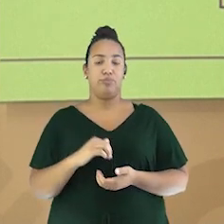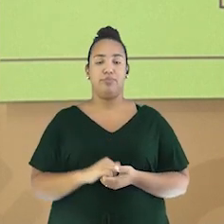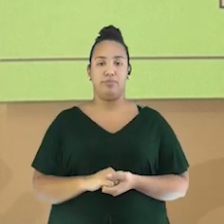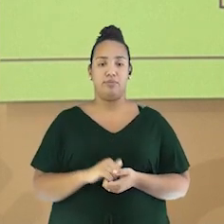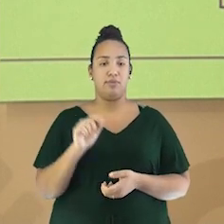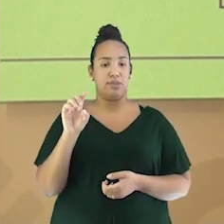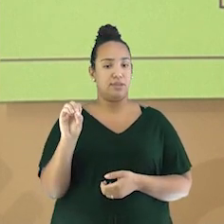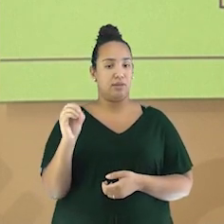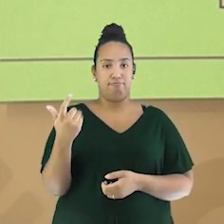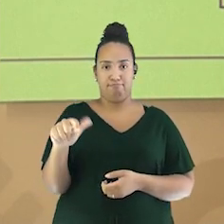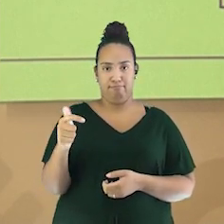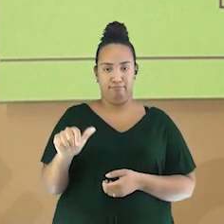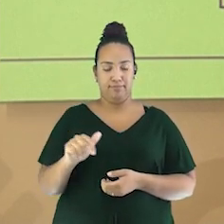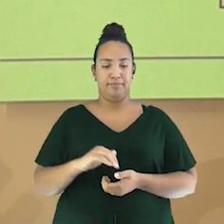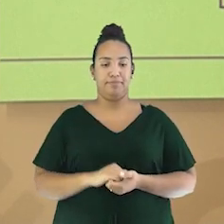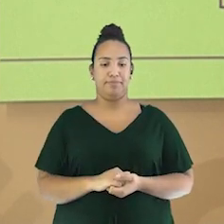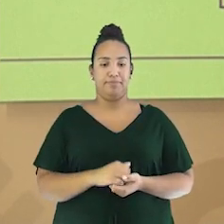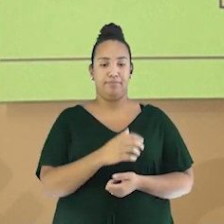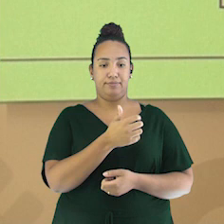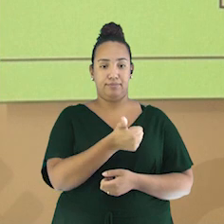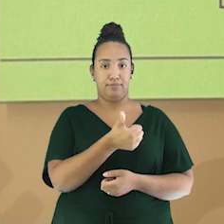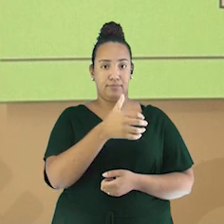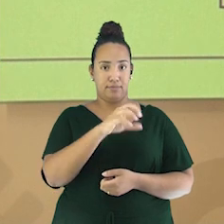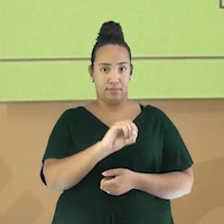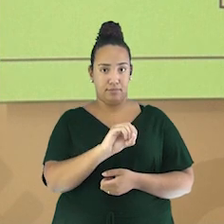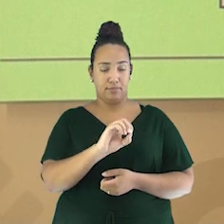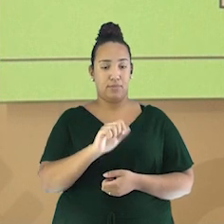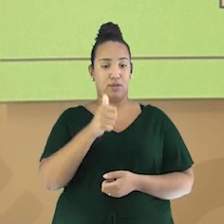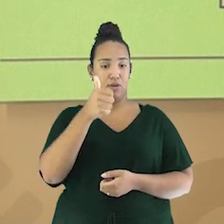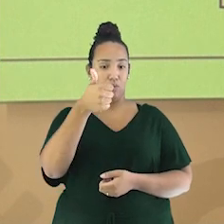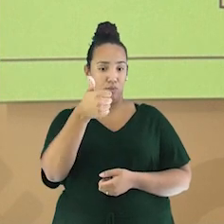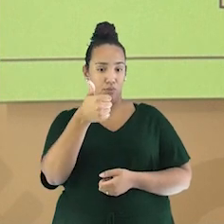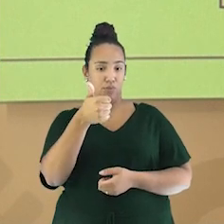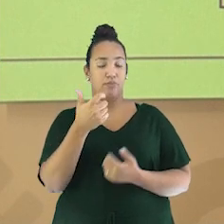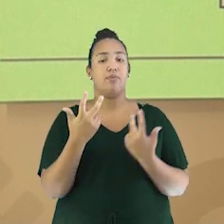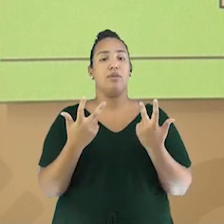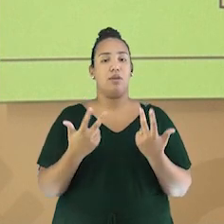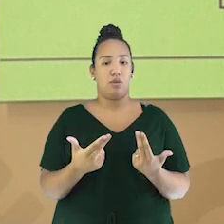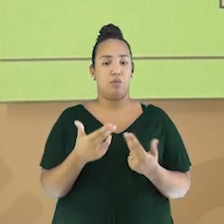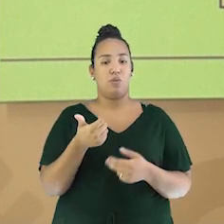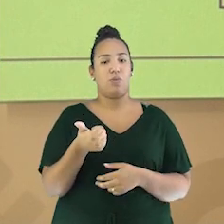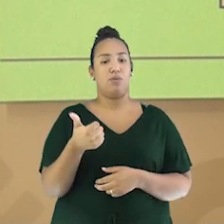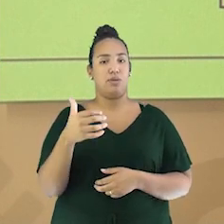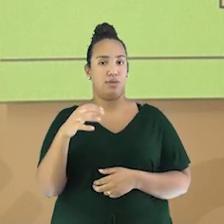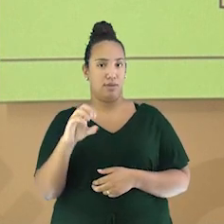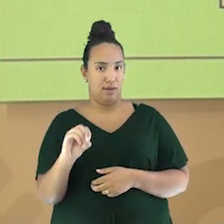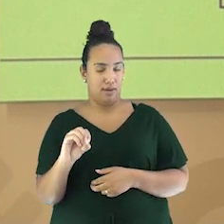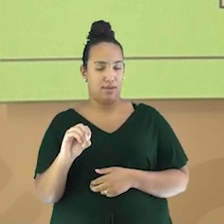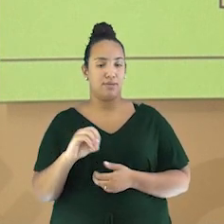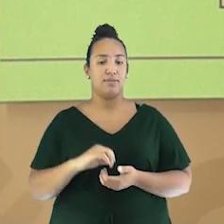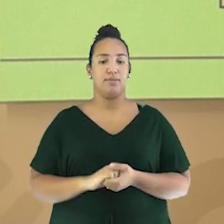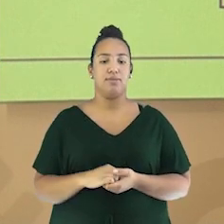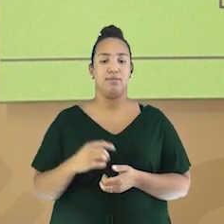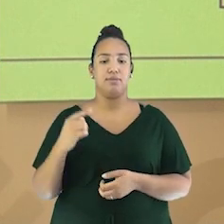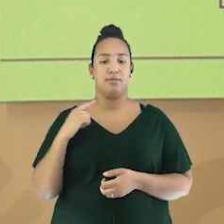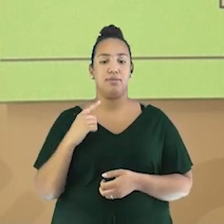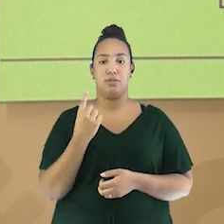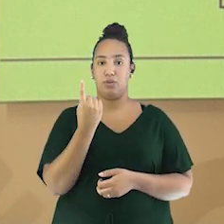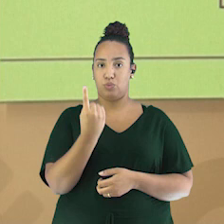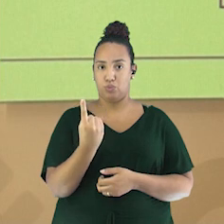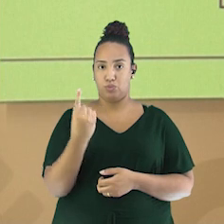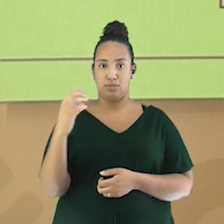zero. 10 elevado a 1 vai ser igual a 10. Vai possuir um